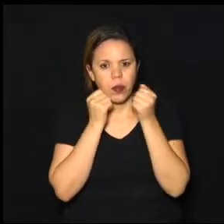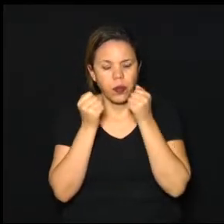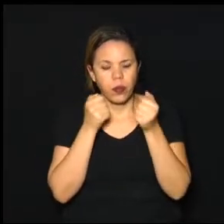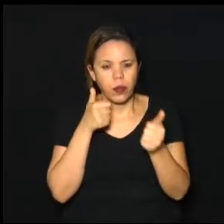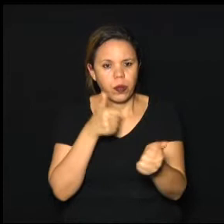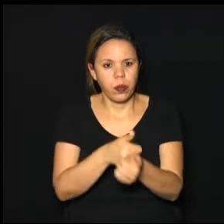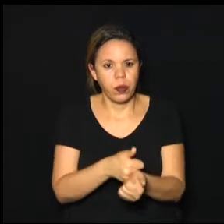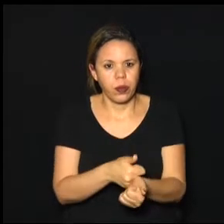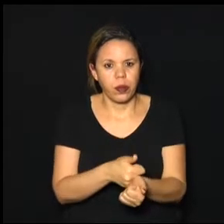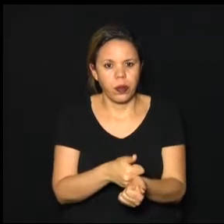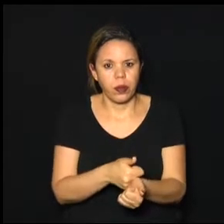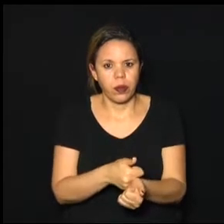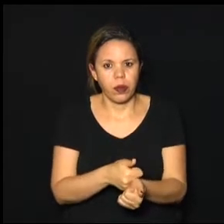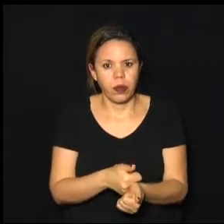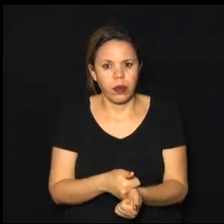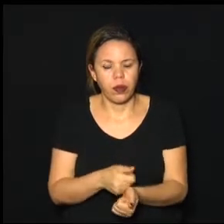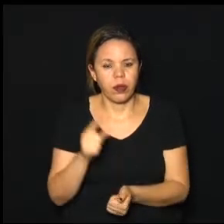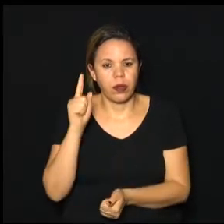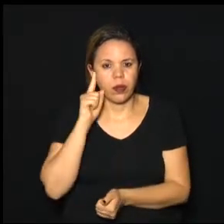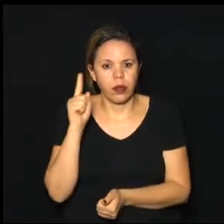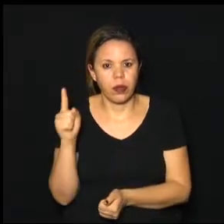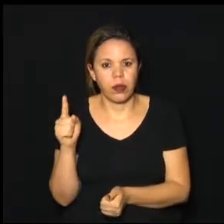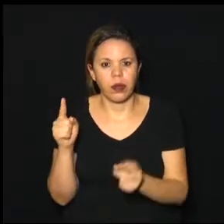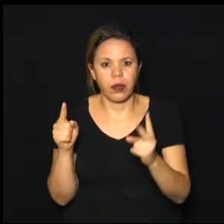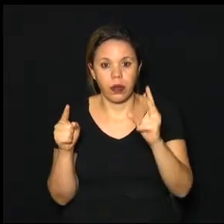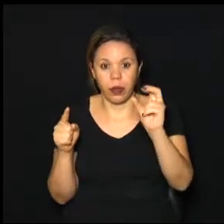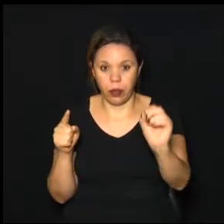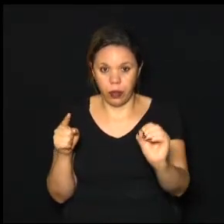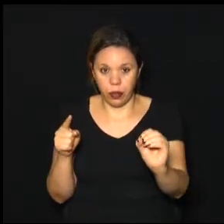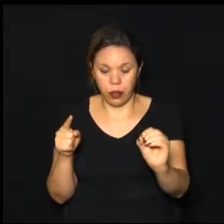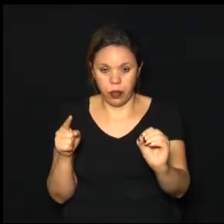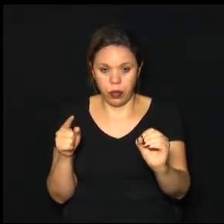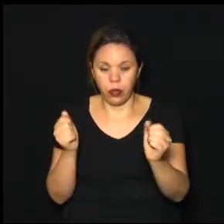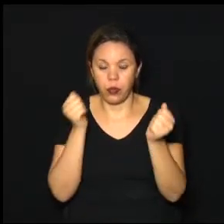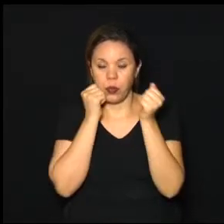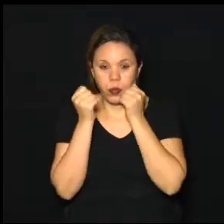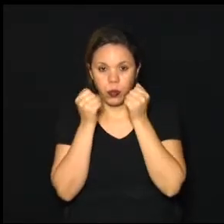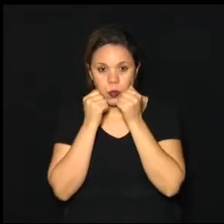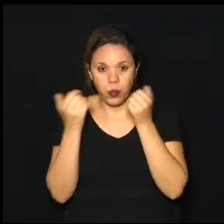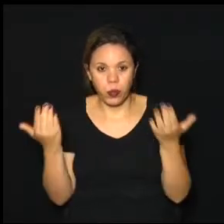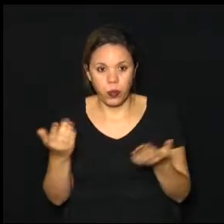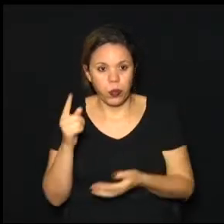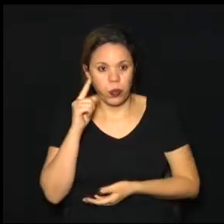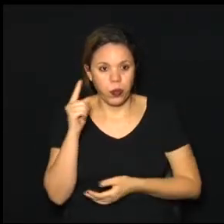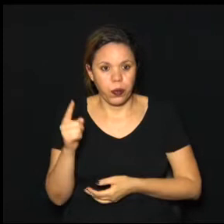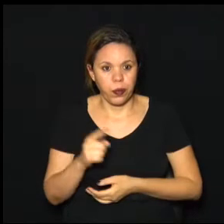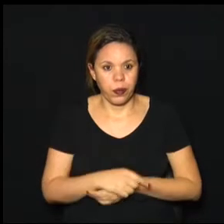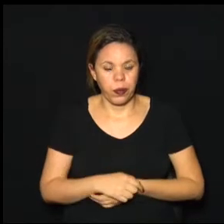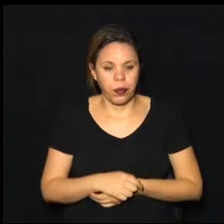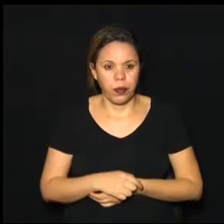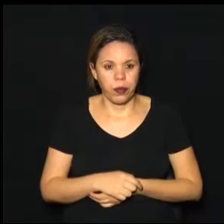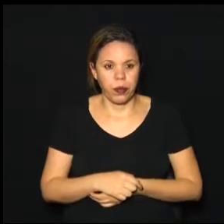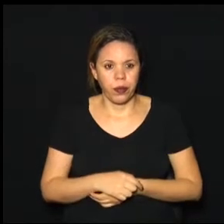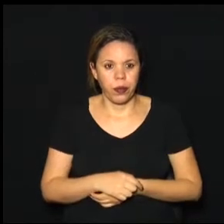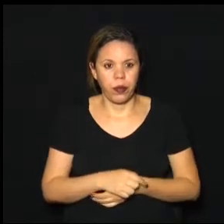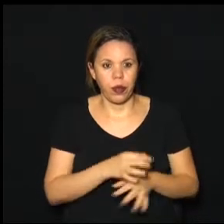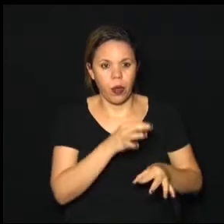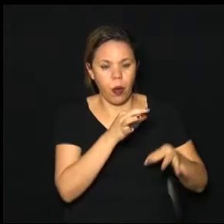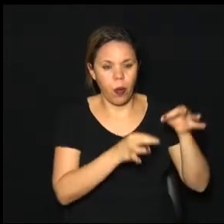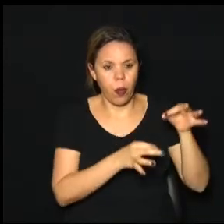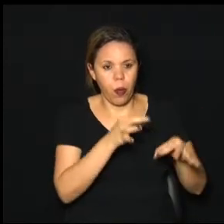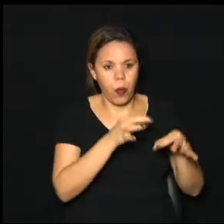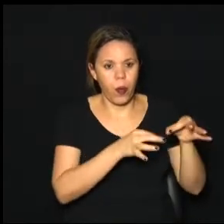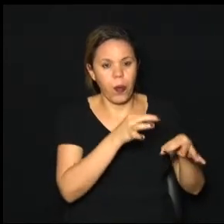portanto, 27 não, perdão, no dia 20 de julho, estamos chegando então, a data, o Tribunal